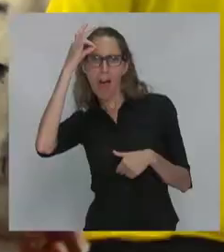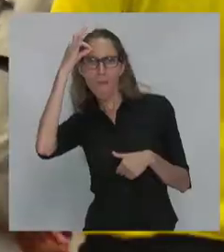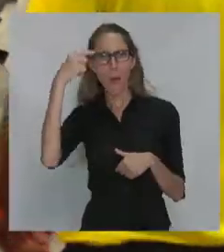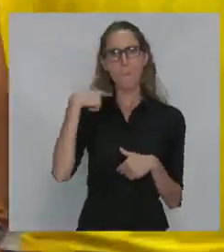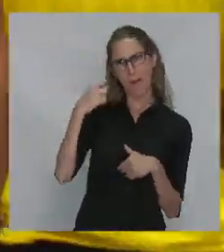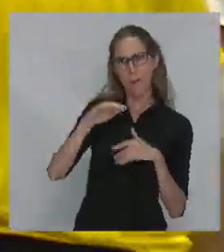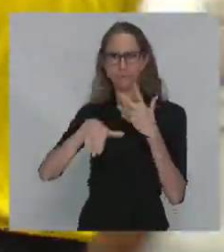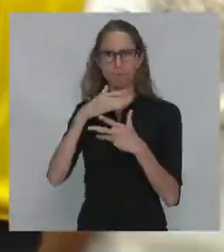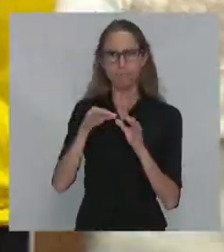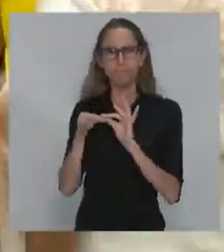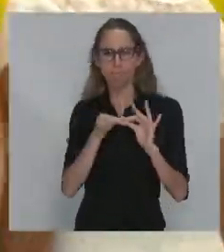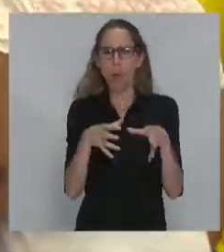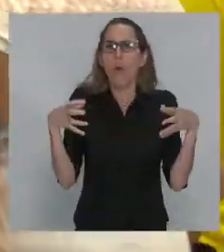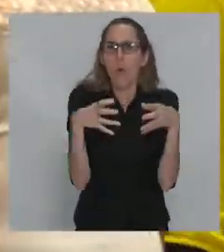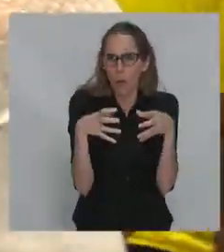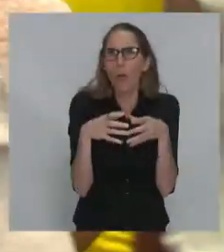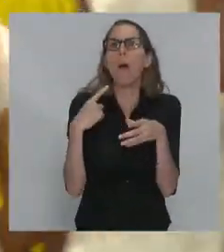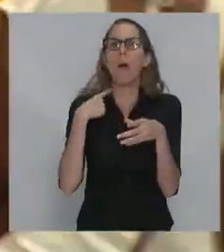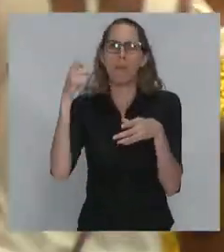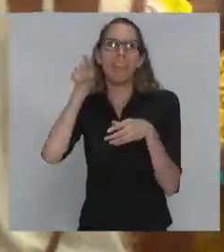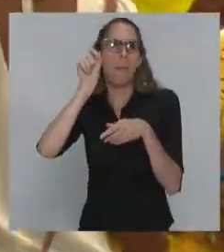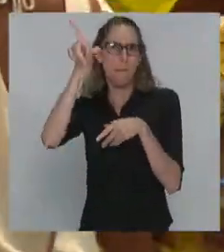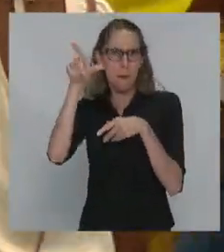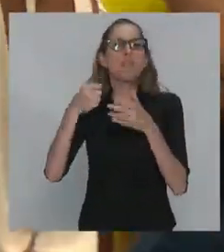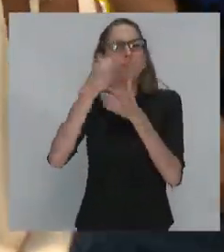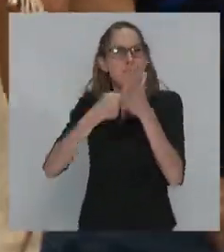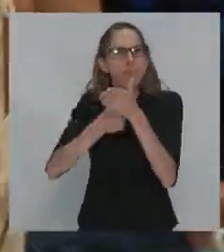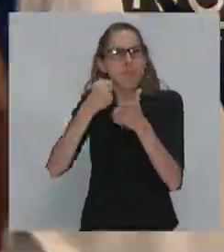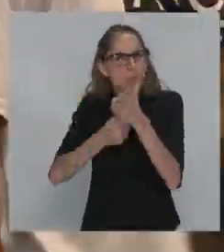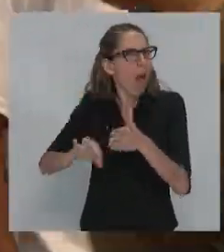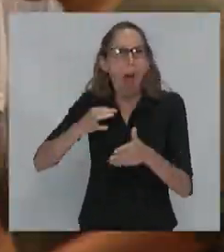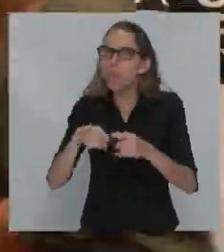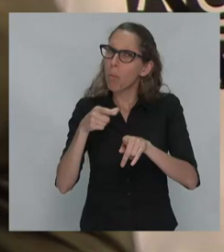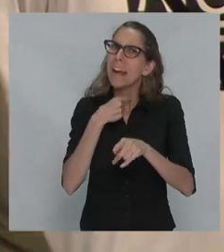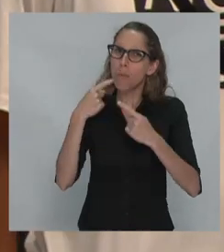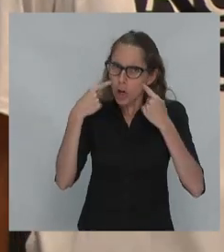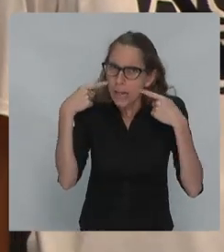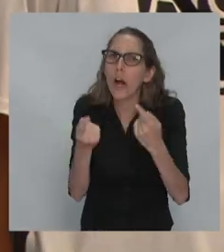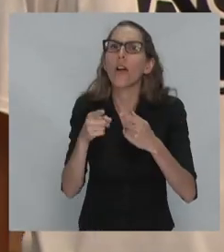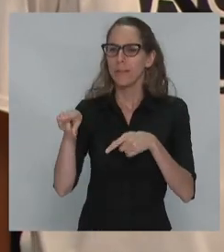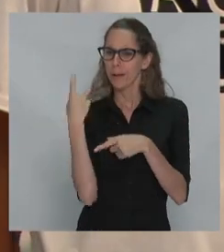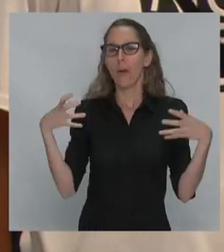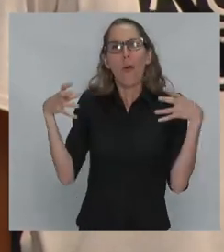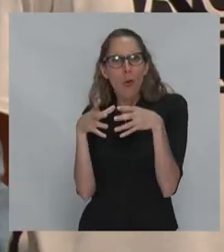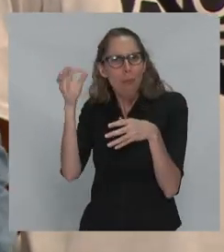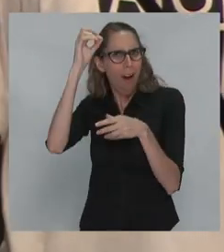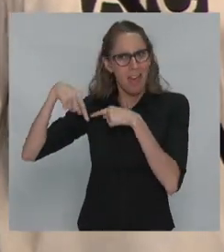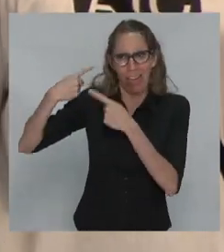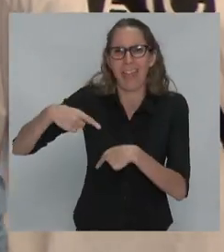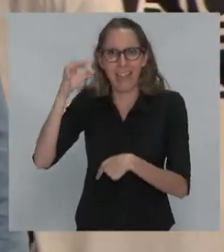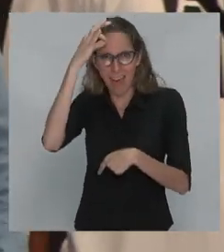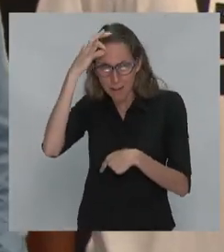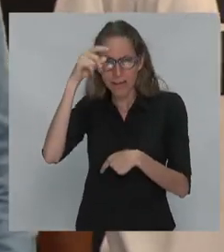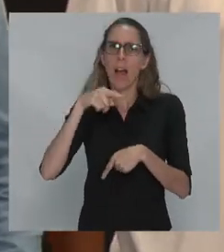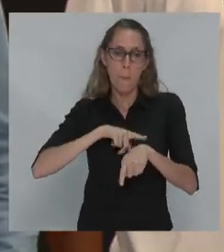comunidad africana y afrodescendiente de España, que lleva décadas luchando por el reconocimiento de la comunidad en el Estado español. Não posso